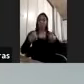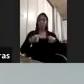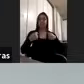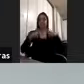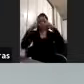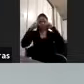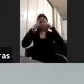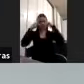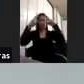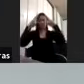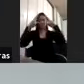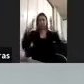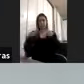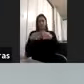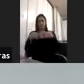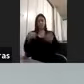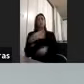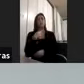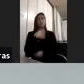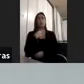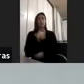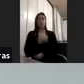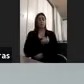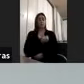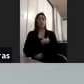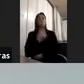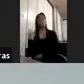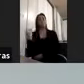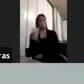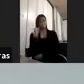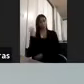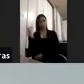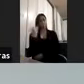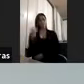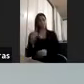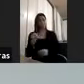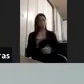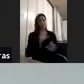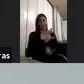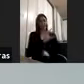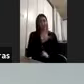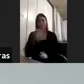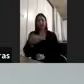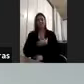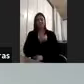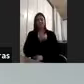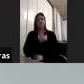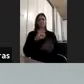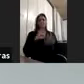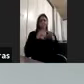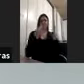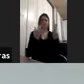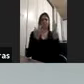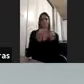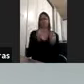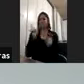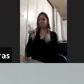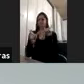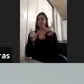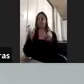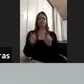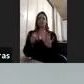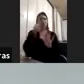em cima de todo mundo como essas vidas não importassem. Importam sim cada uma dessas pessoas, dos seus projetos de vida,